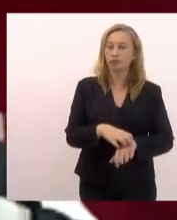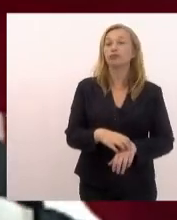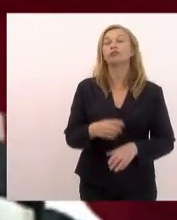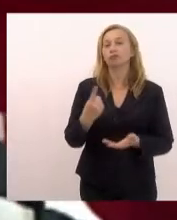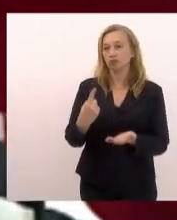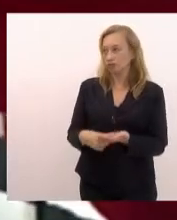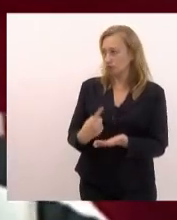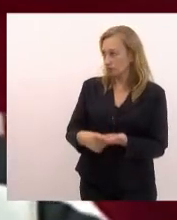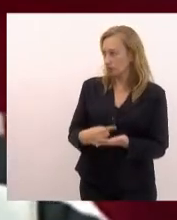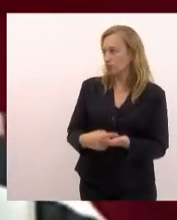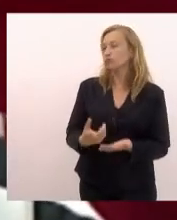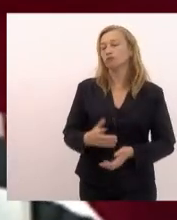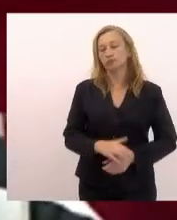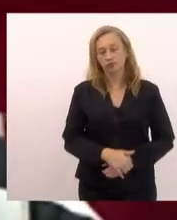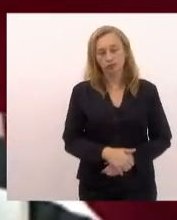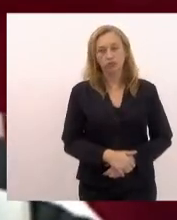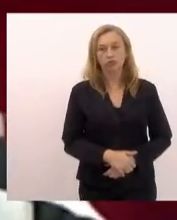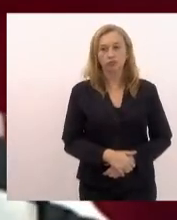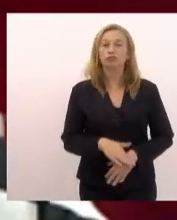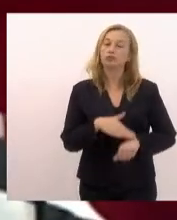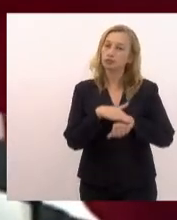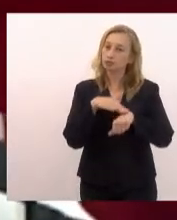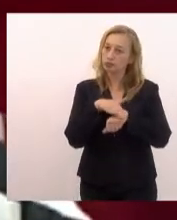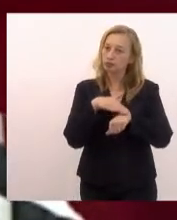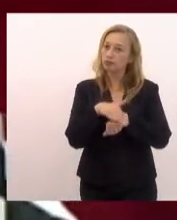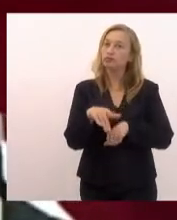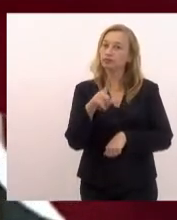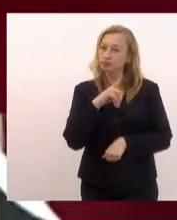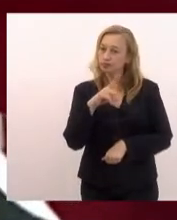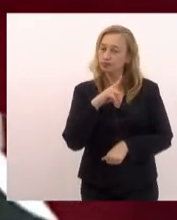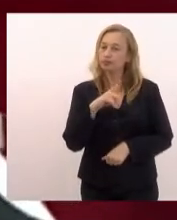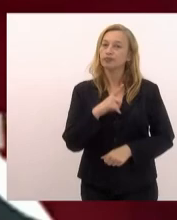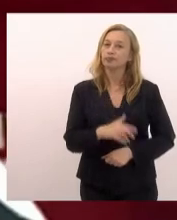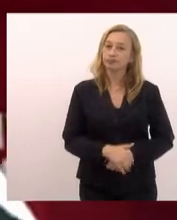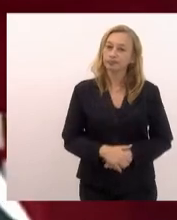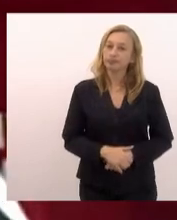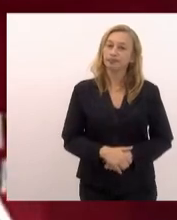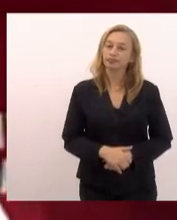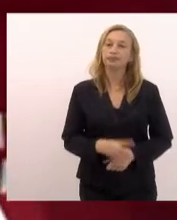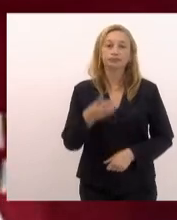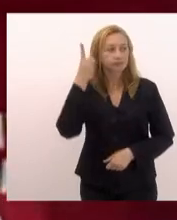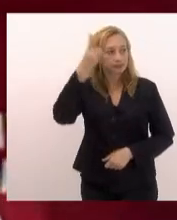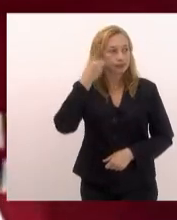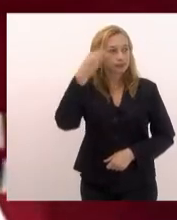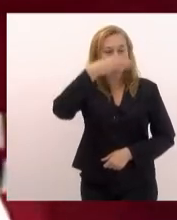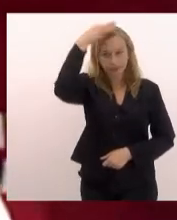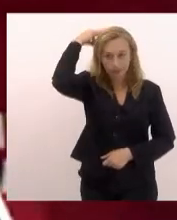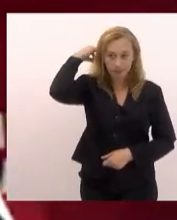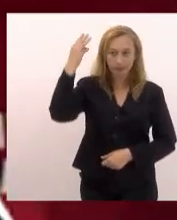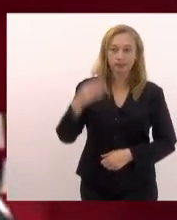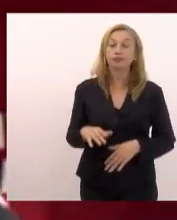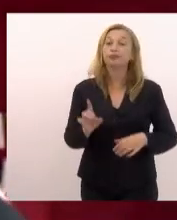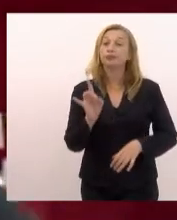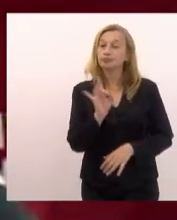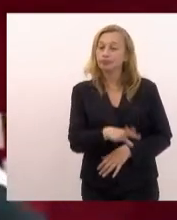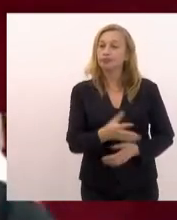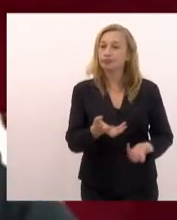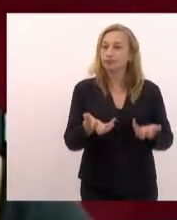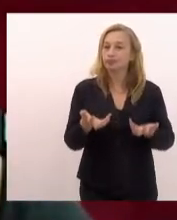foi acordado nas conversas que tivemos com o deputado Márcio Pacheco. Por último,